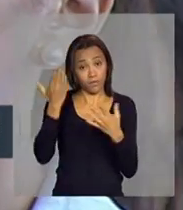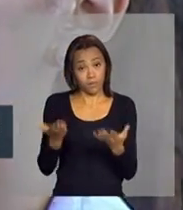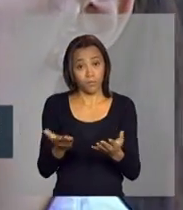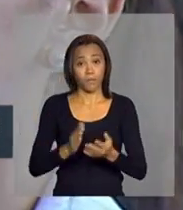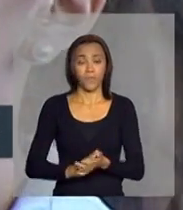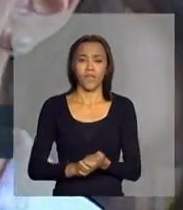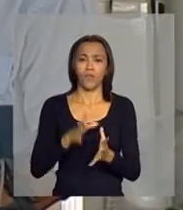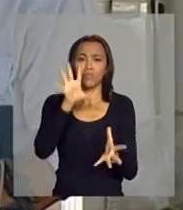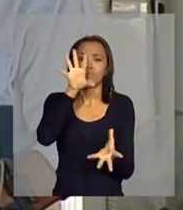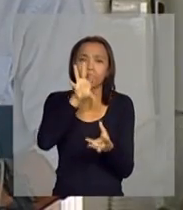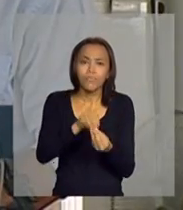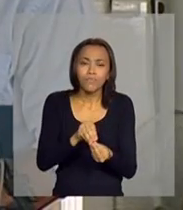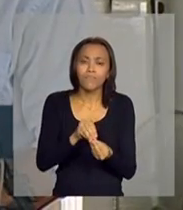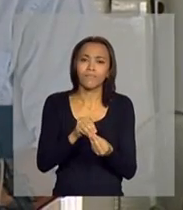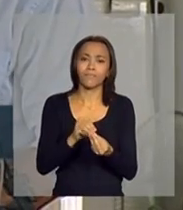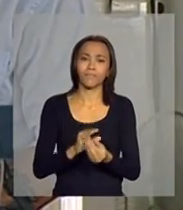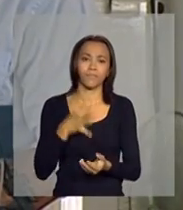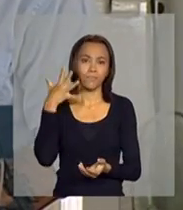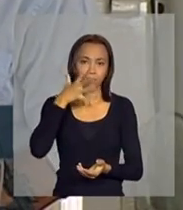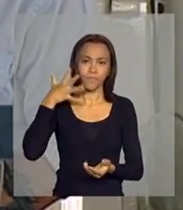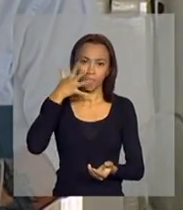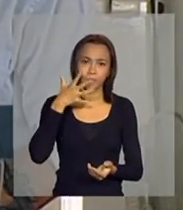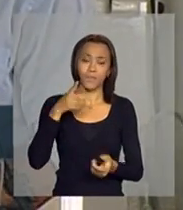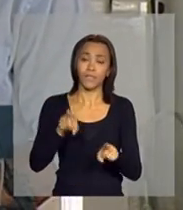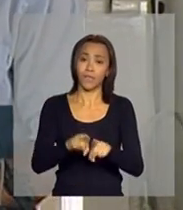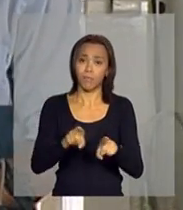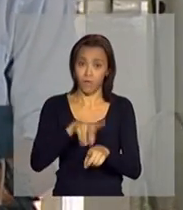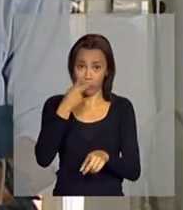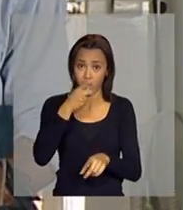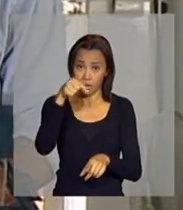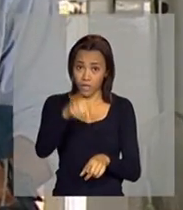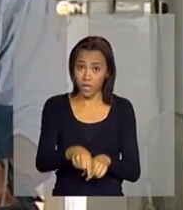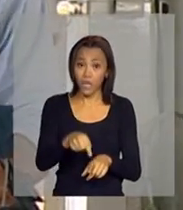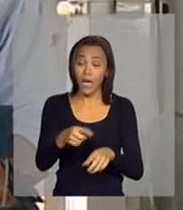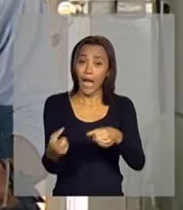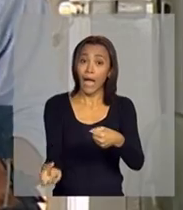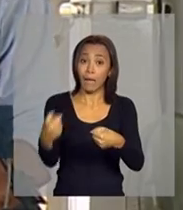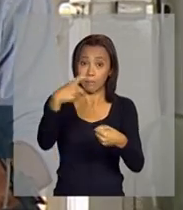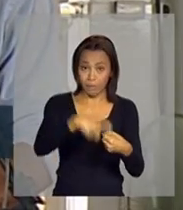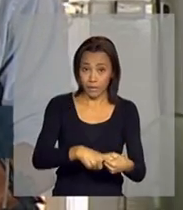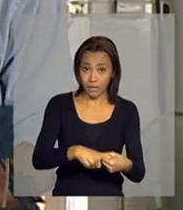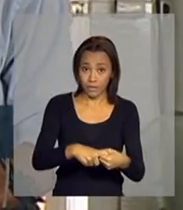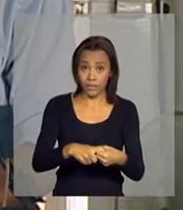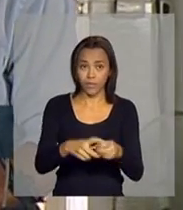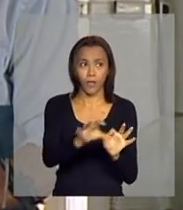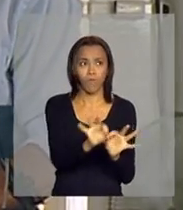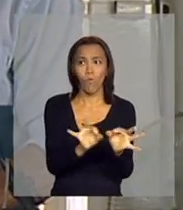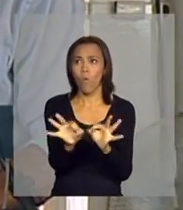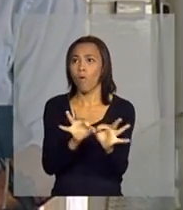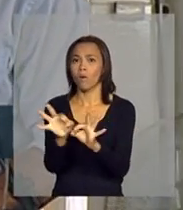em breves palavras a parceria que existe em infraestrutura.